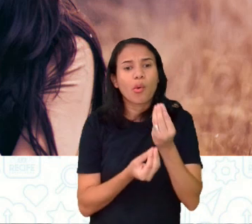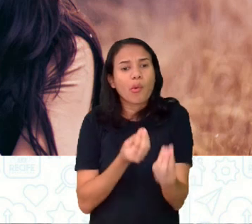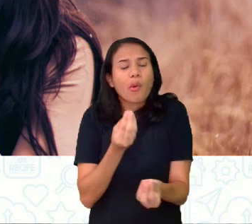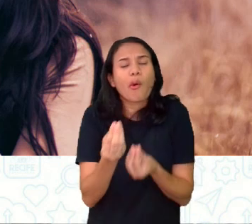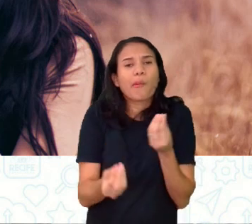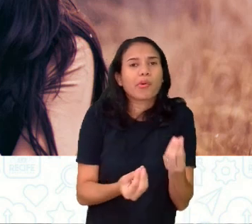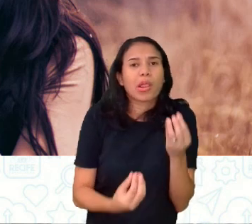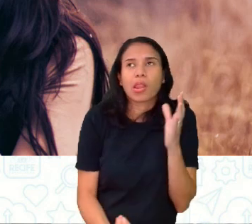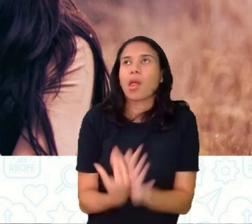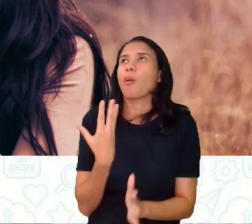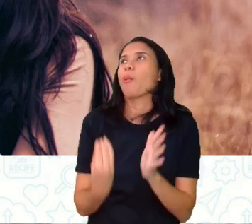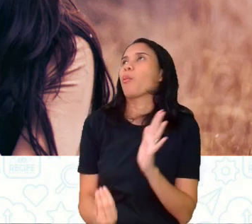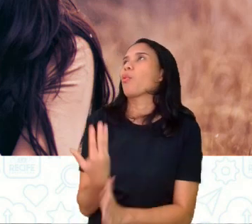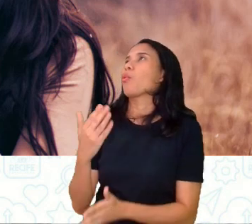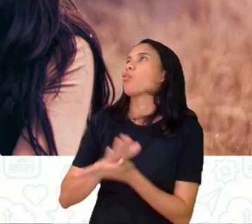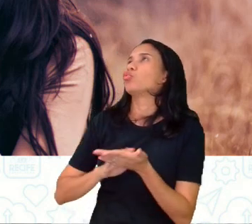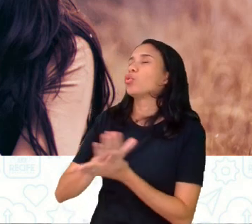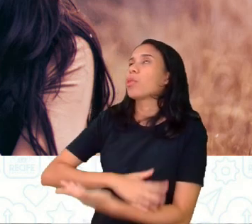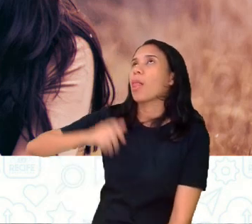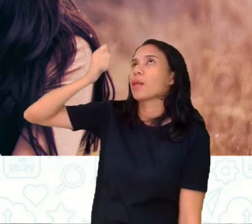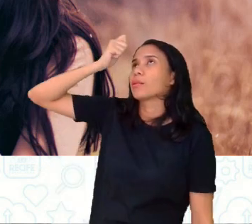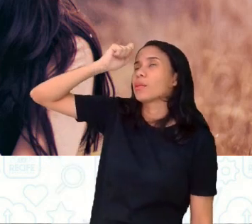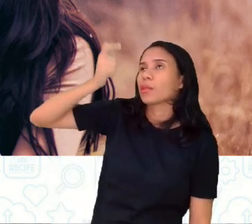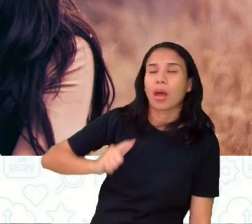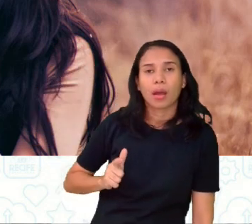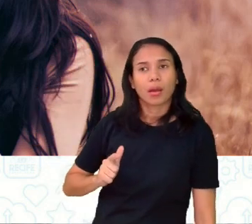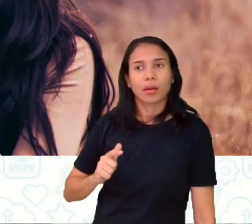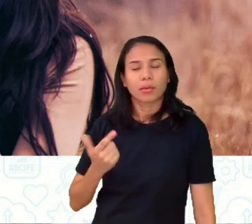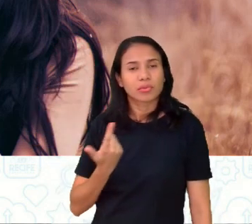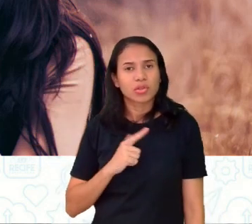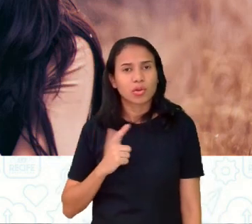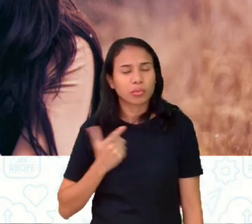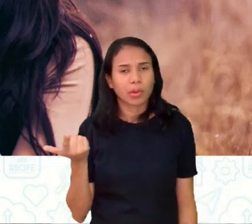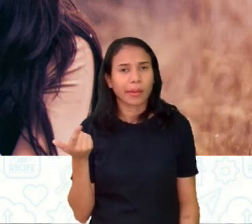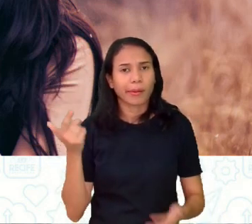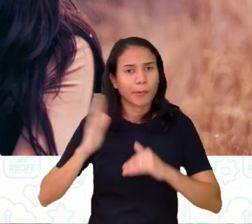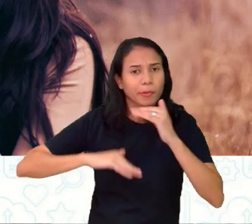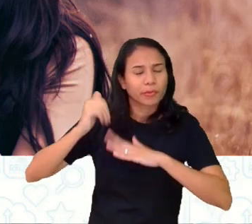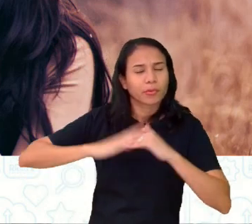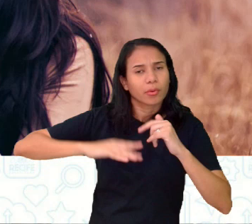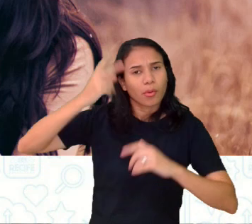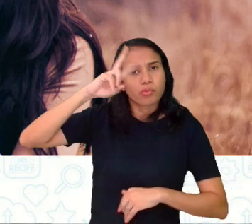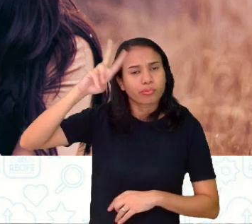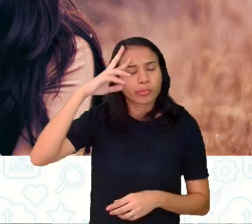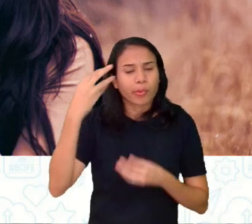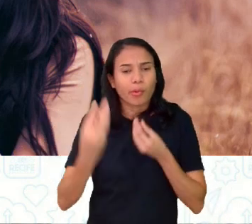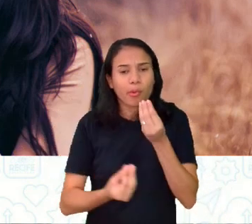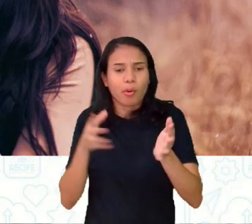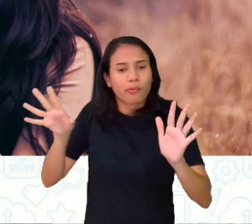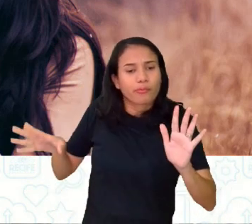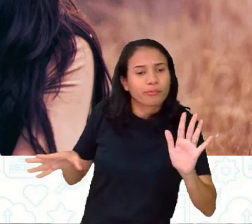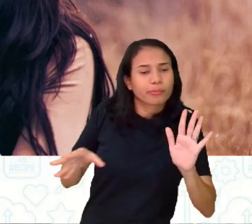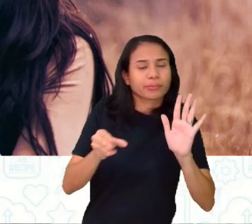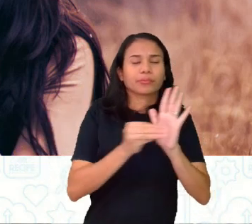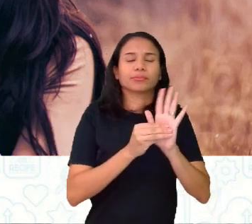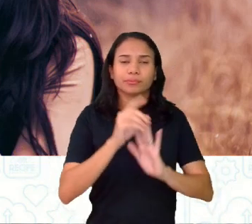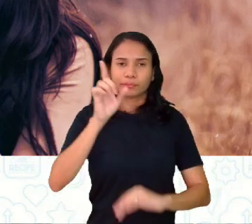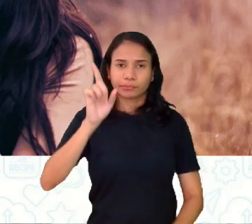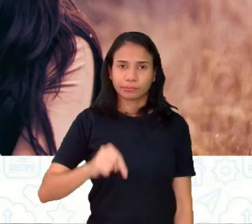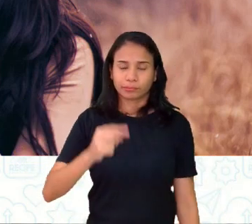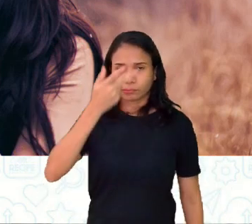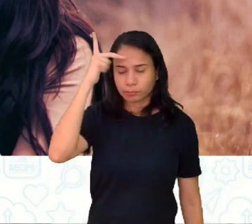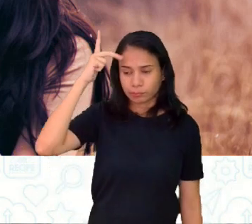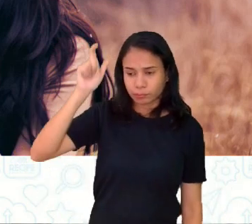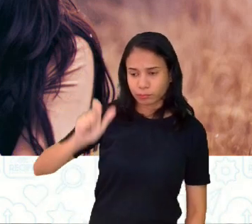pode produzir conhecimento. Sem historiador, os acontecimentos não teriam vida também, né? Então, o historiador é